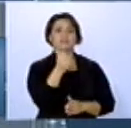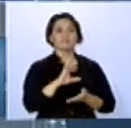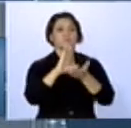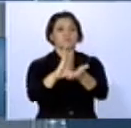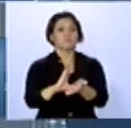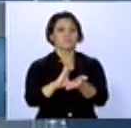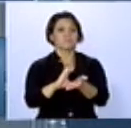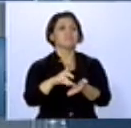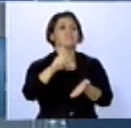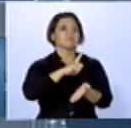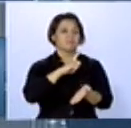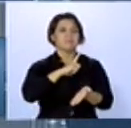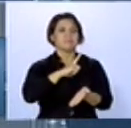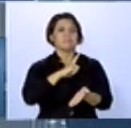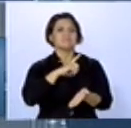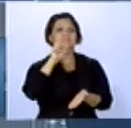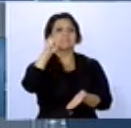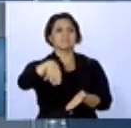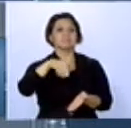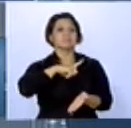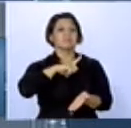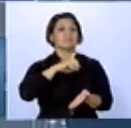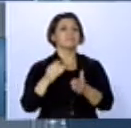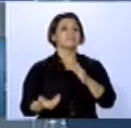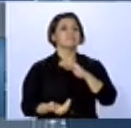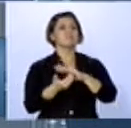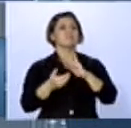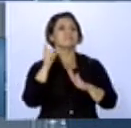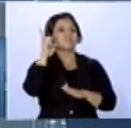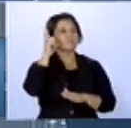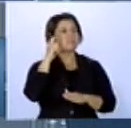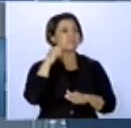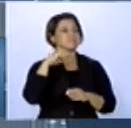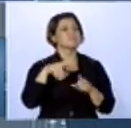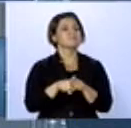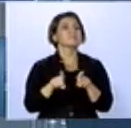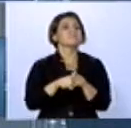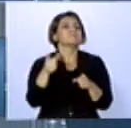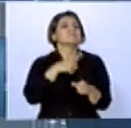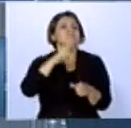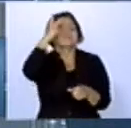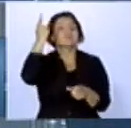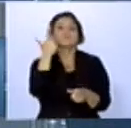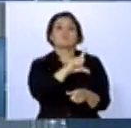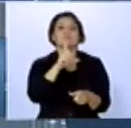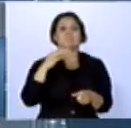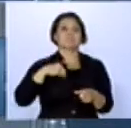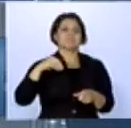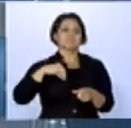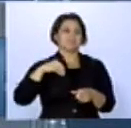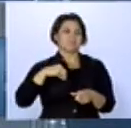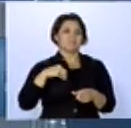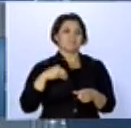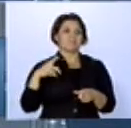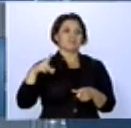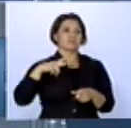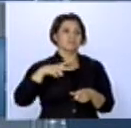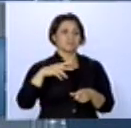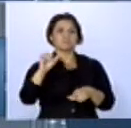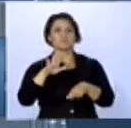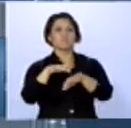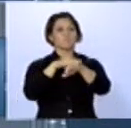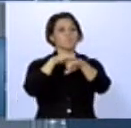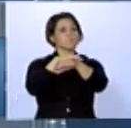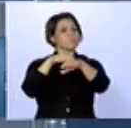é que existe um limite que é proporcionar o ganho do indivíduo aqui aí que a grande questão se você conversar